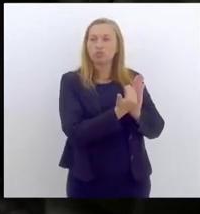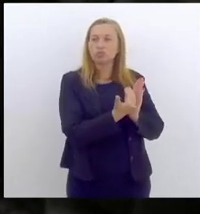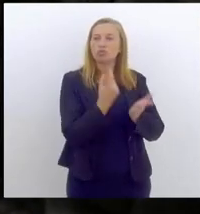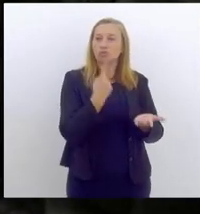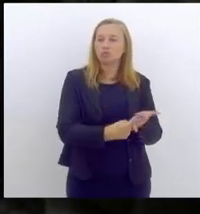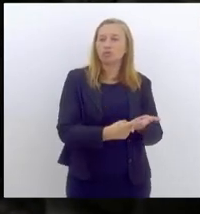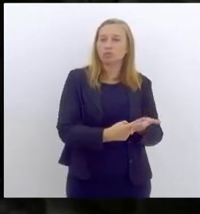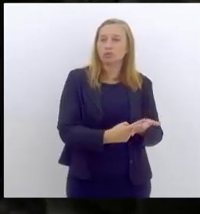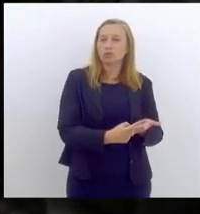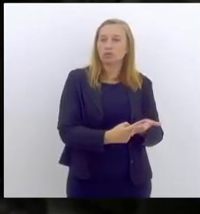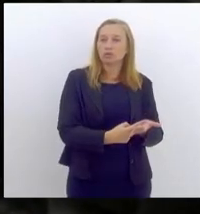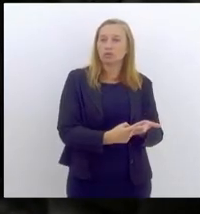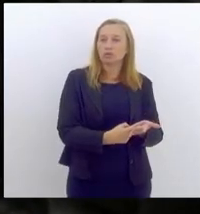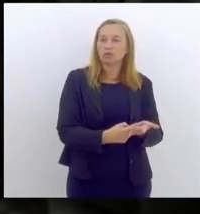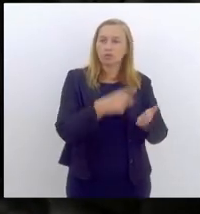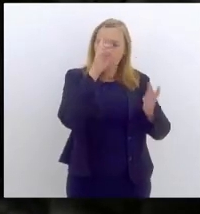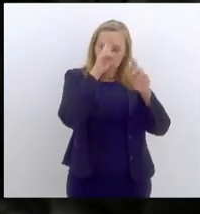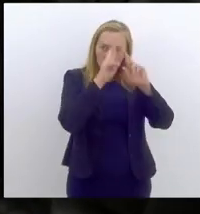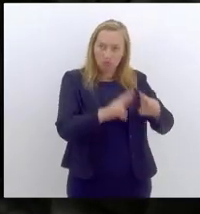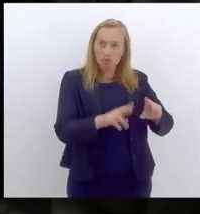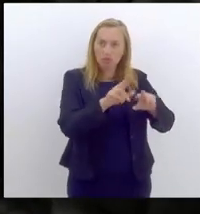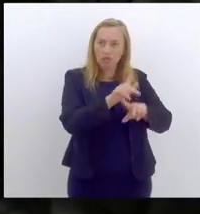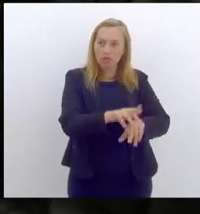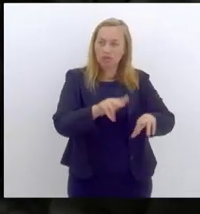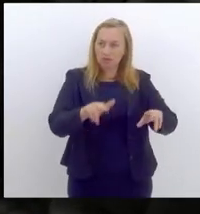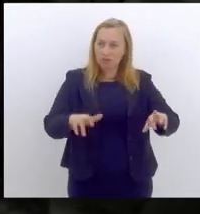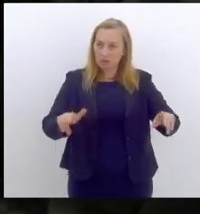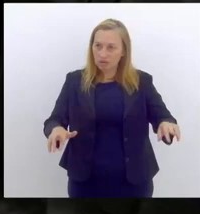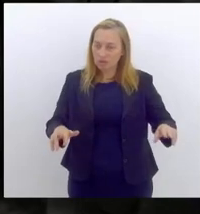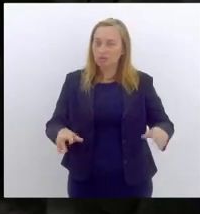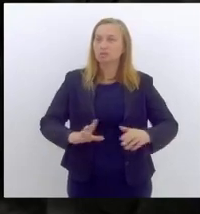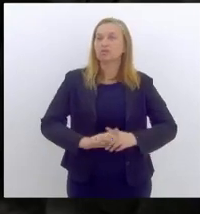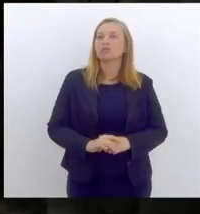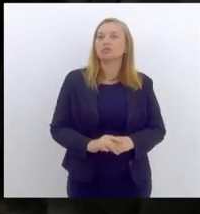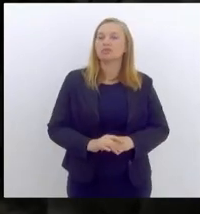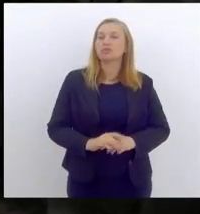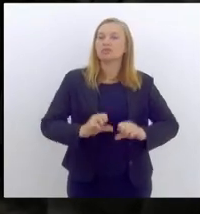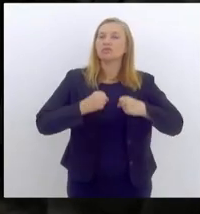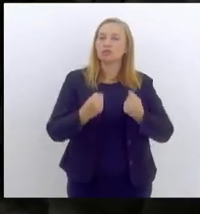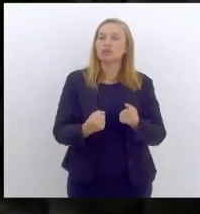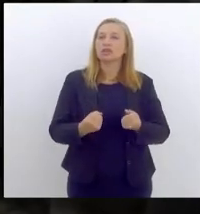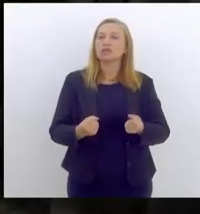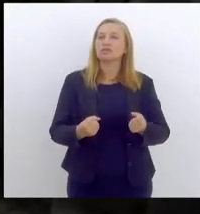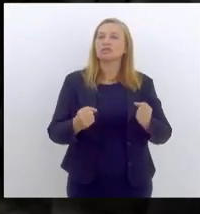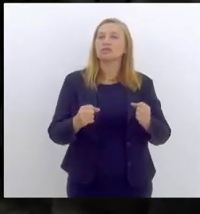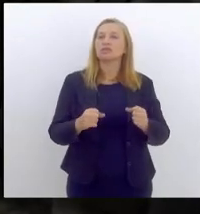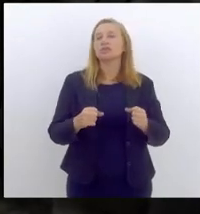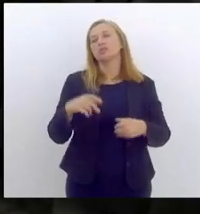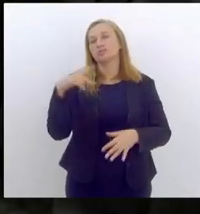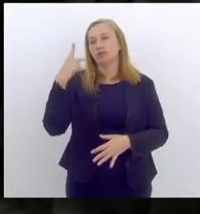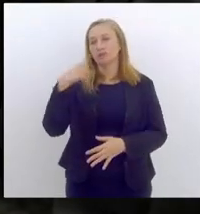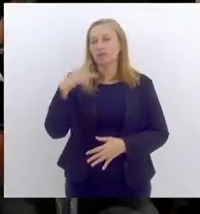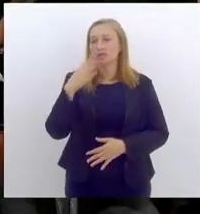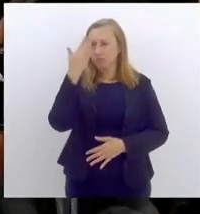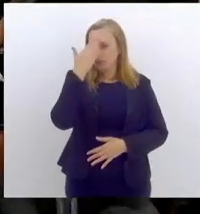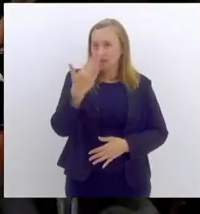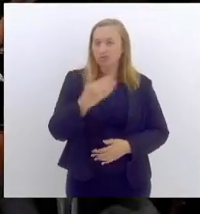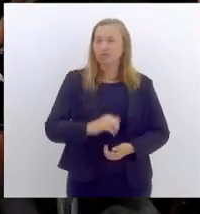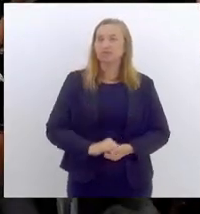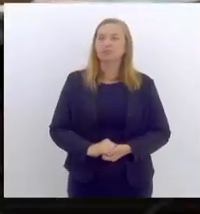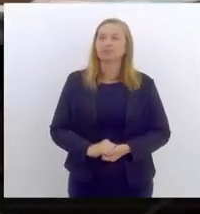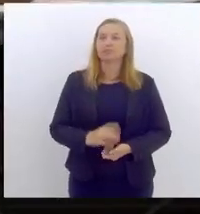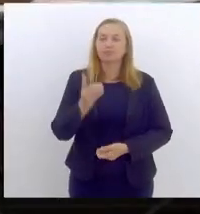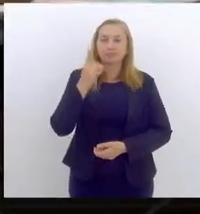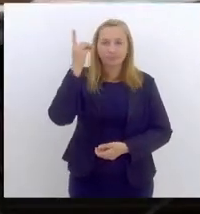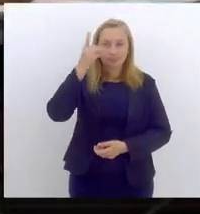garantir o respeito à diversidade, o pleno funcionamento e o fortalecimento desse parlamento. Obrigado.